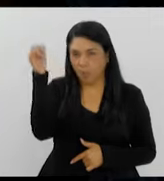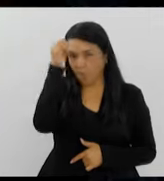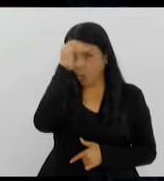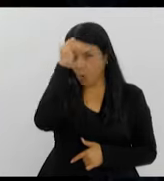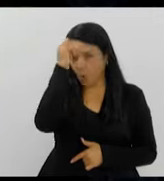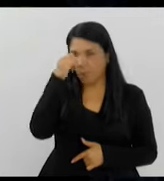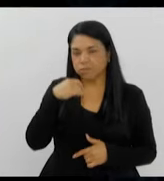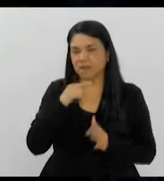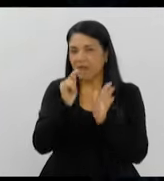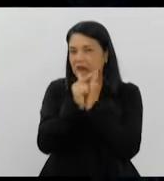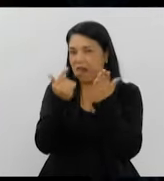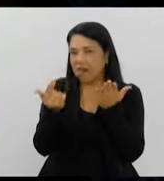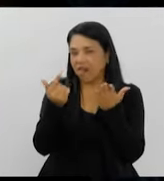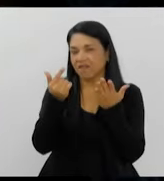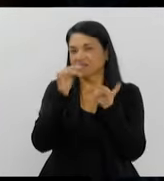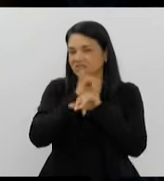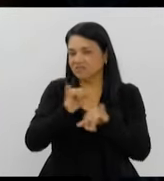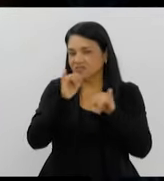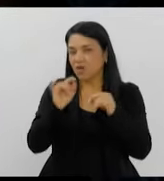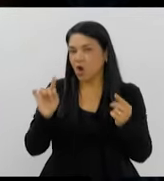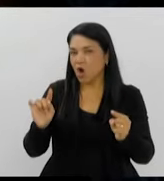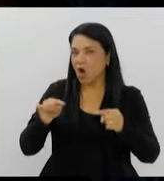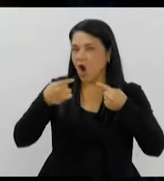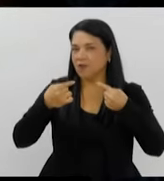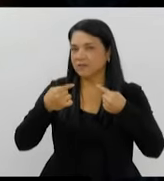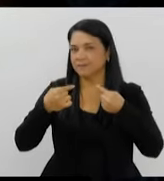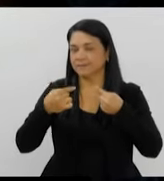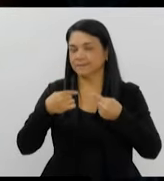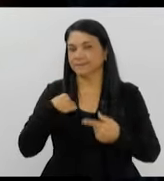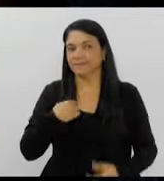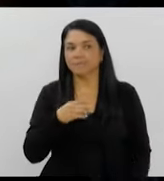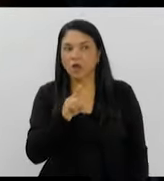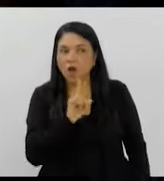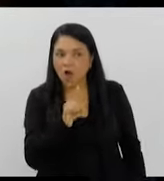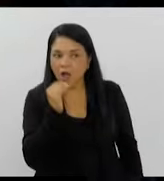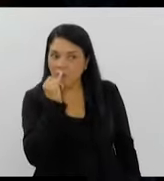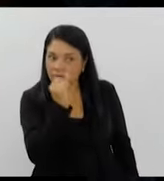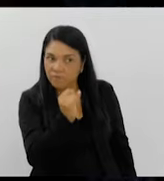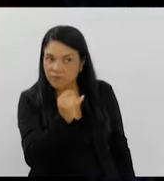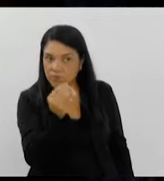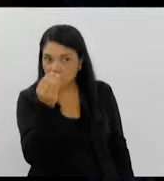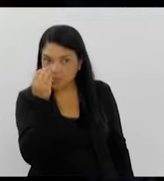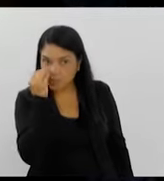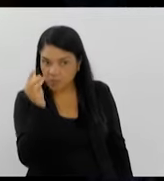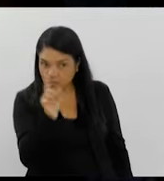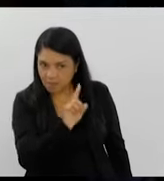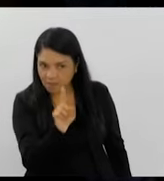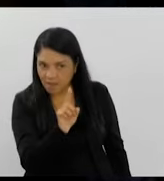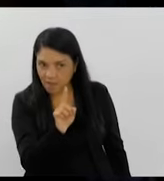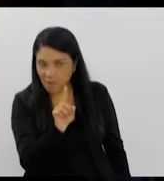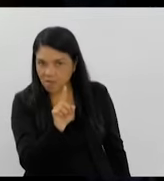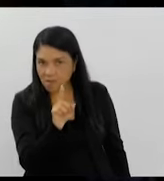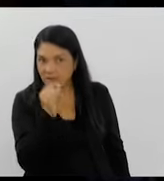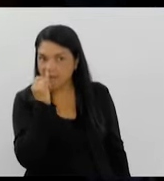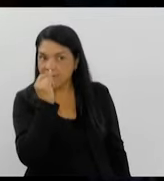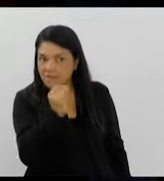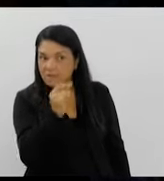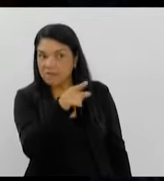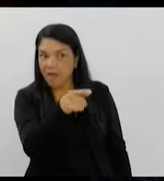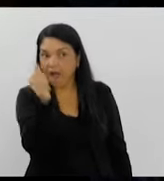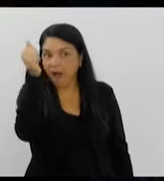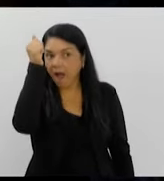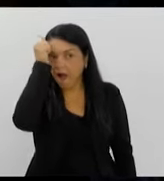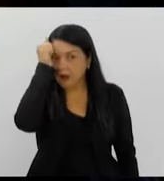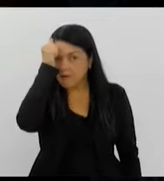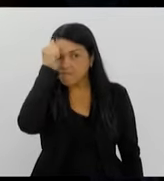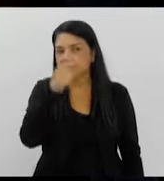no jornal contra a gente não tentem é um aviso que nós estamos lhes dando vocês vão se arrepender